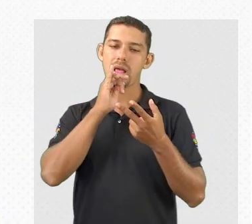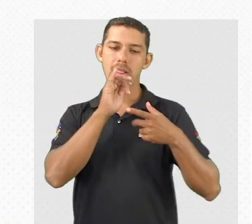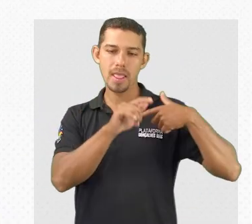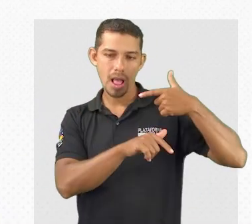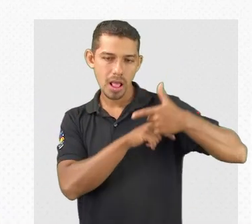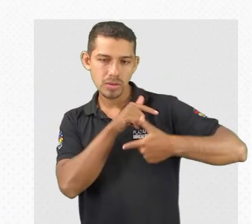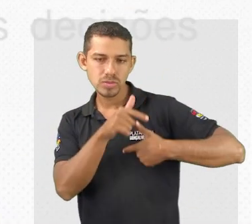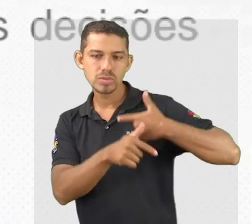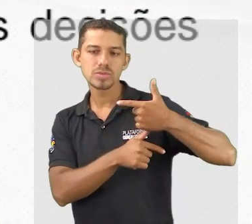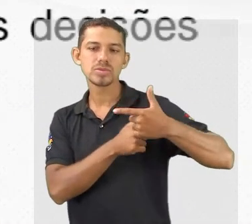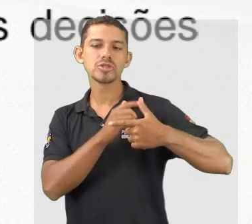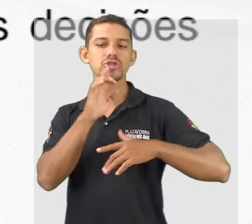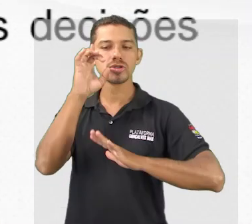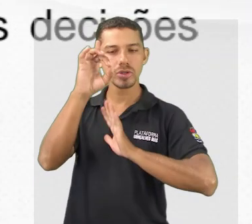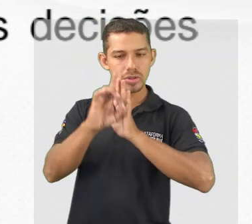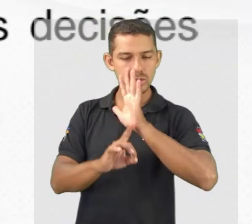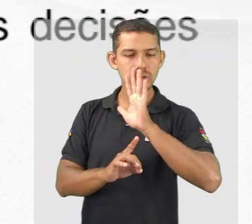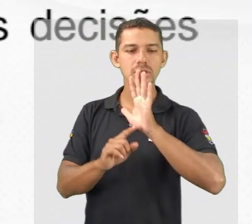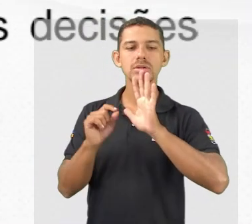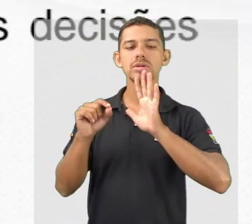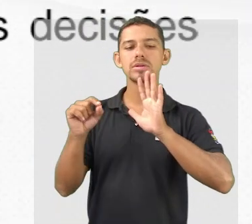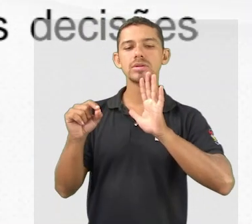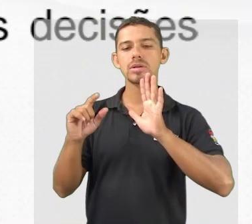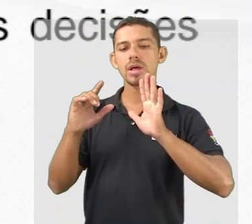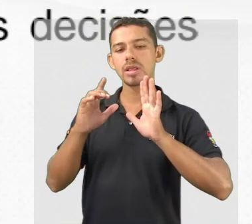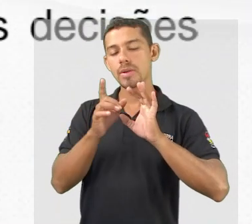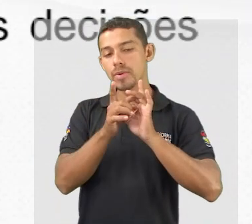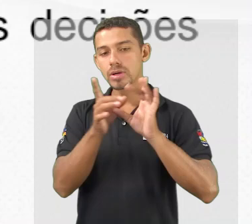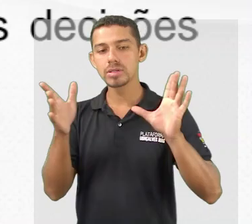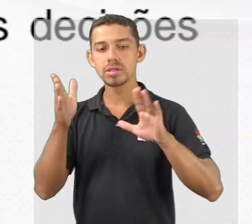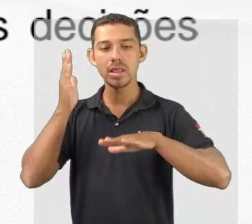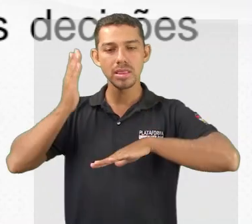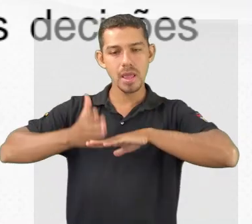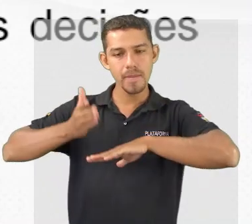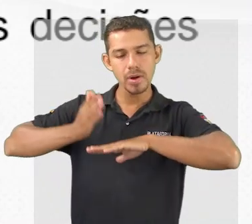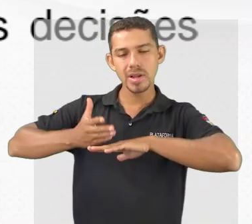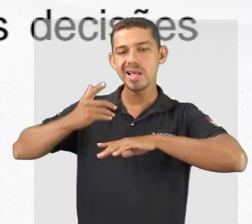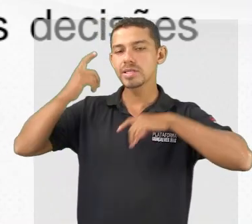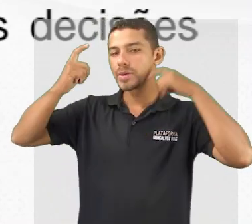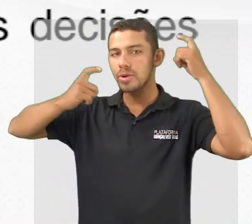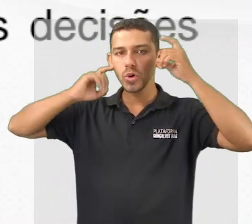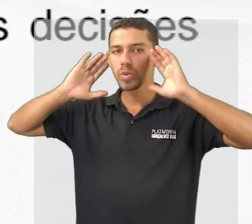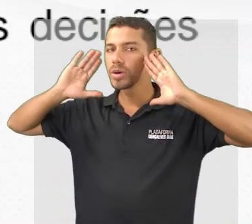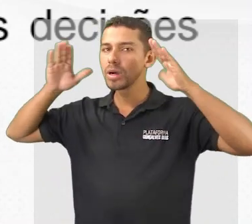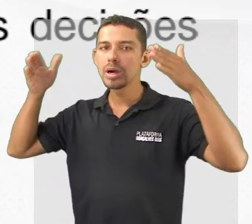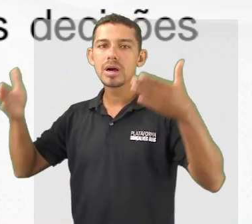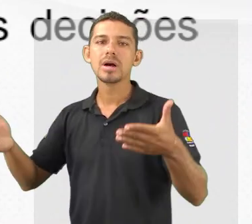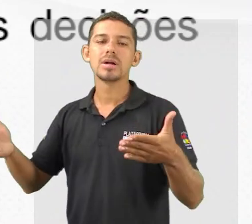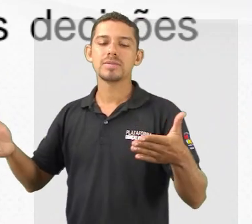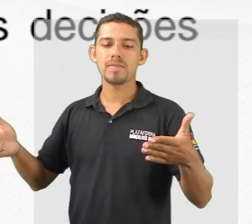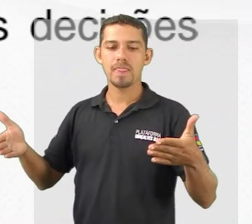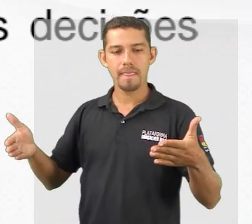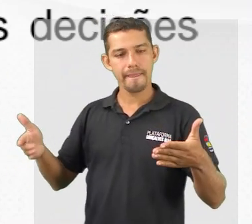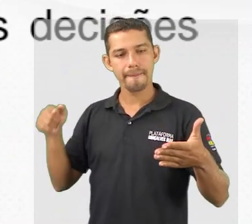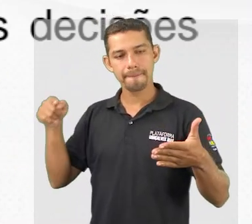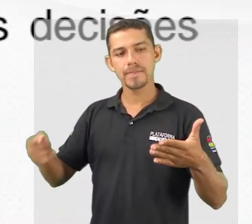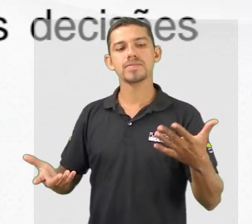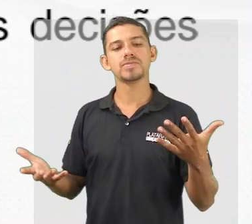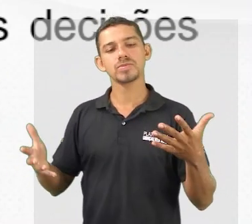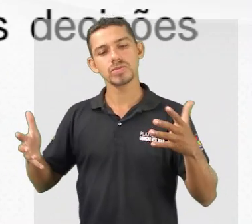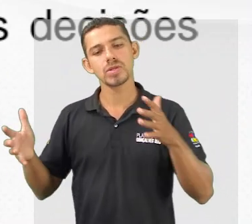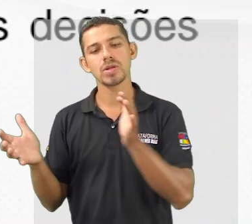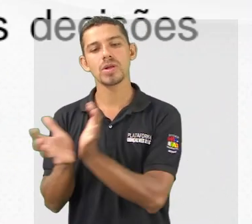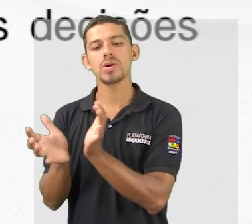lutas por direitos das minorias, a democracia contemporânea se preocupa, ou passou a se preocupar, com a inclusão de